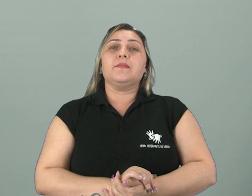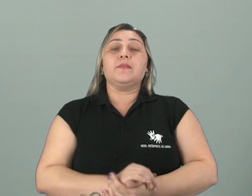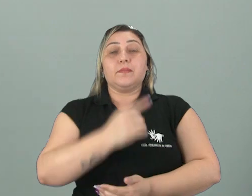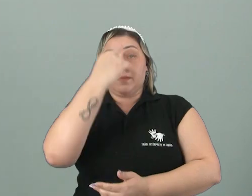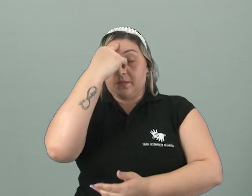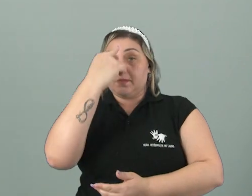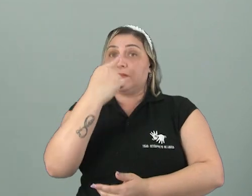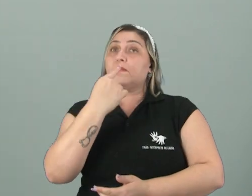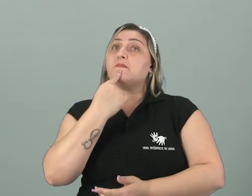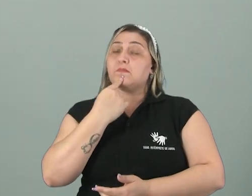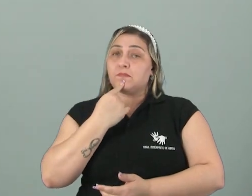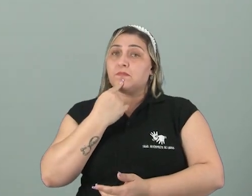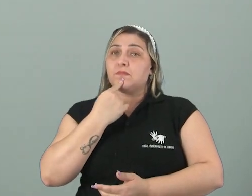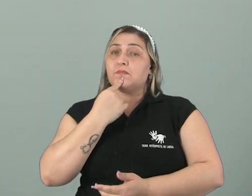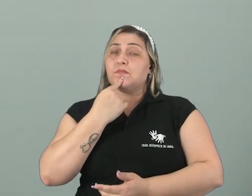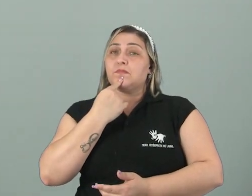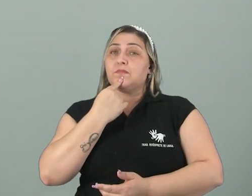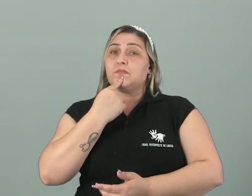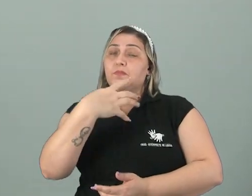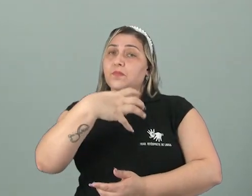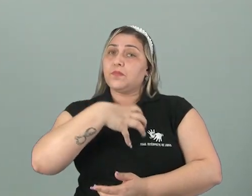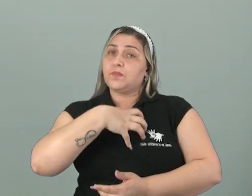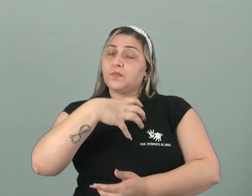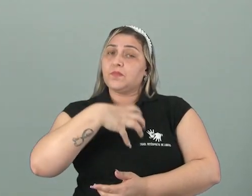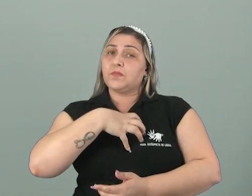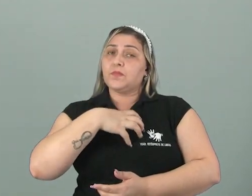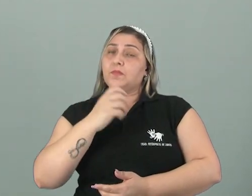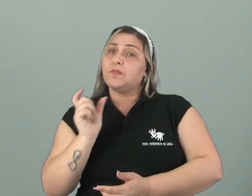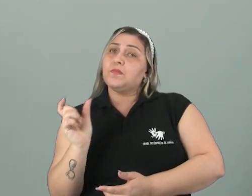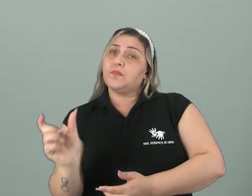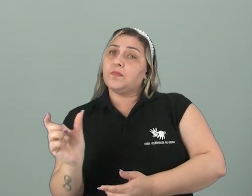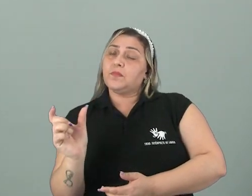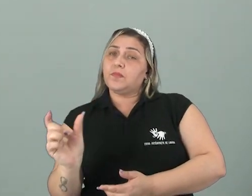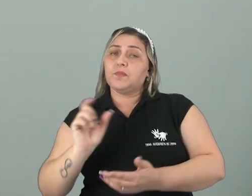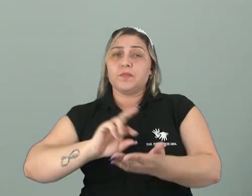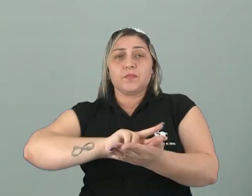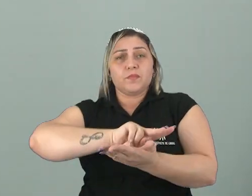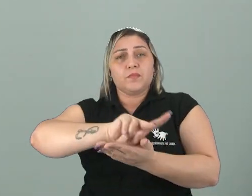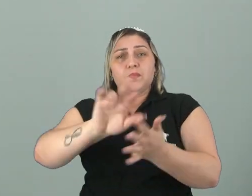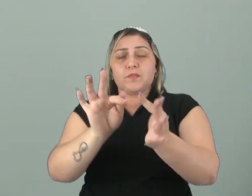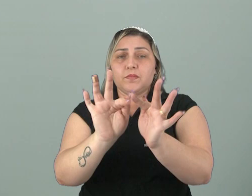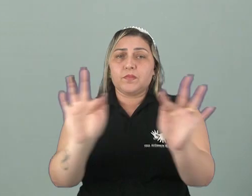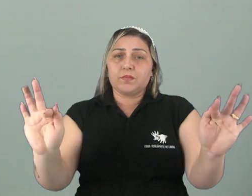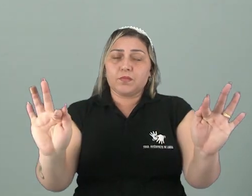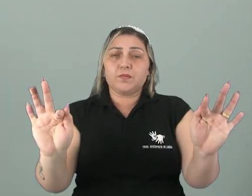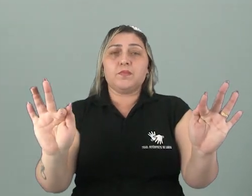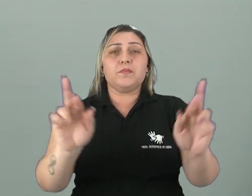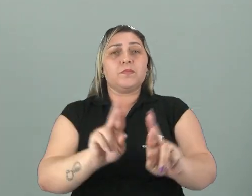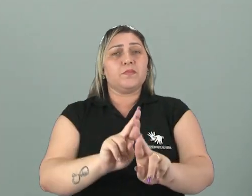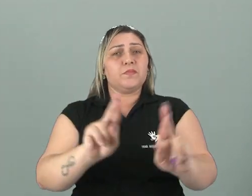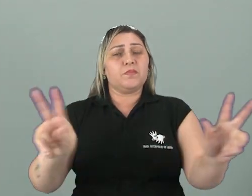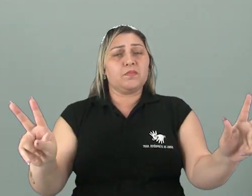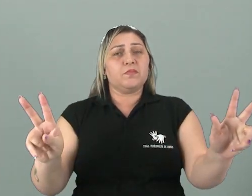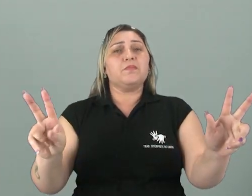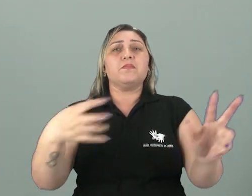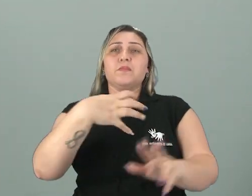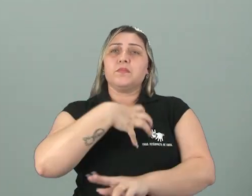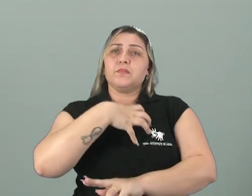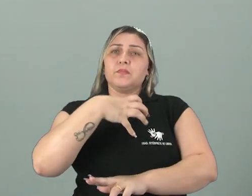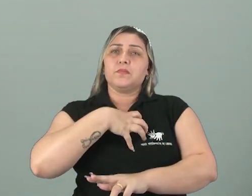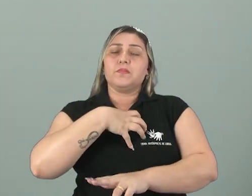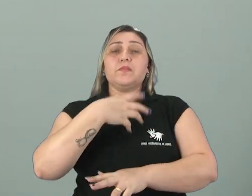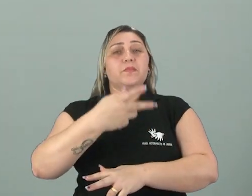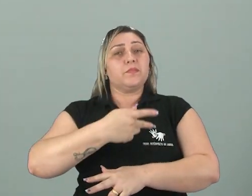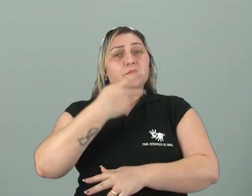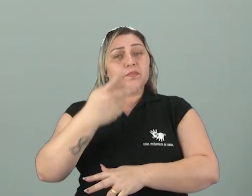de uma imagem, de um gesto, de uma palavra, de várias frases, de diferentes maneiras. E